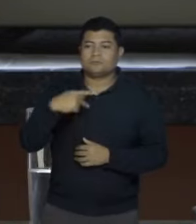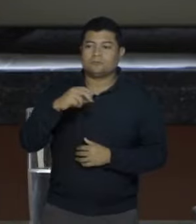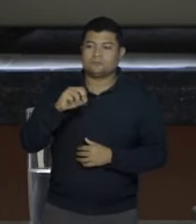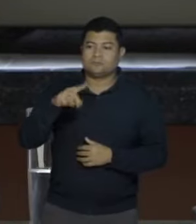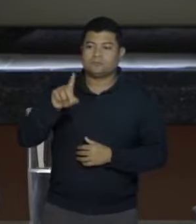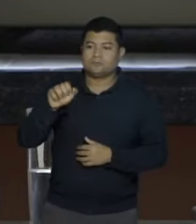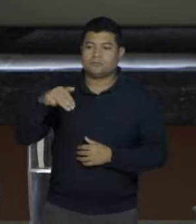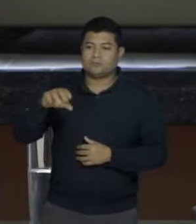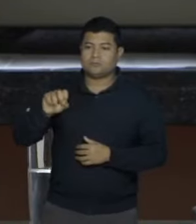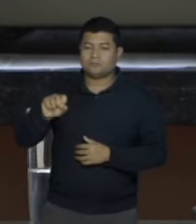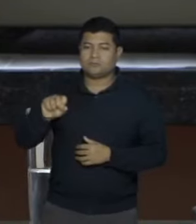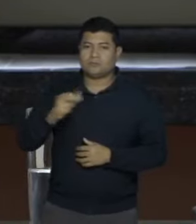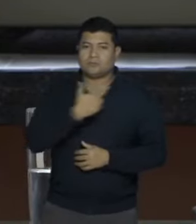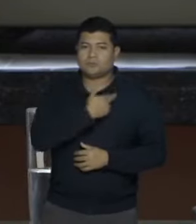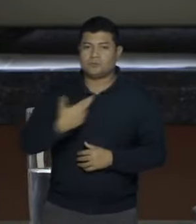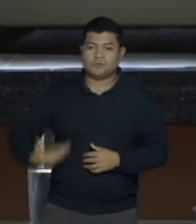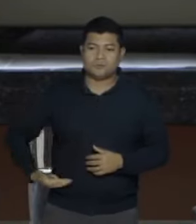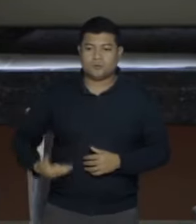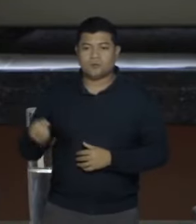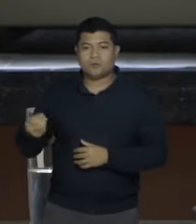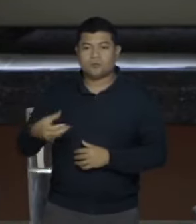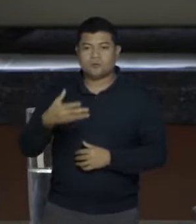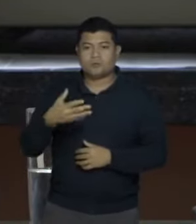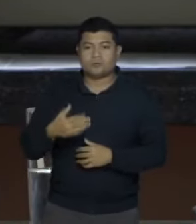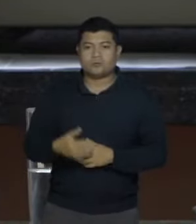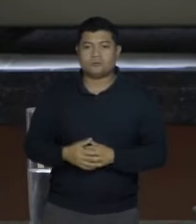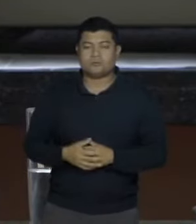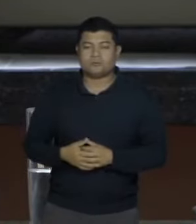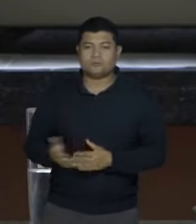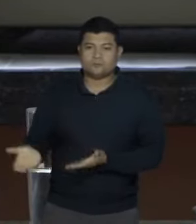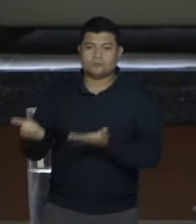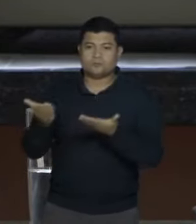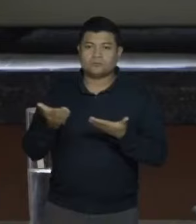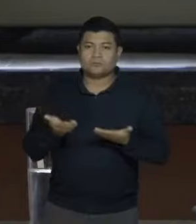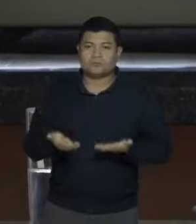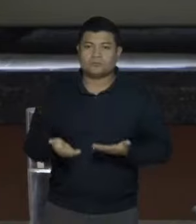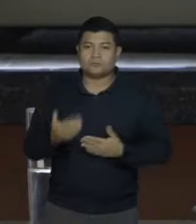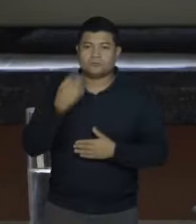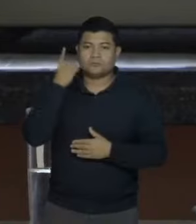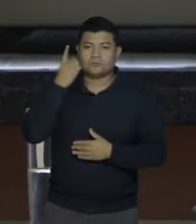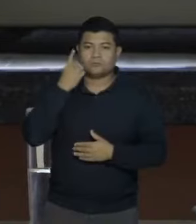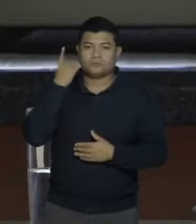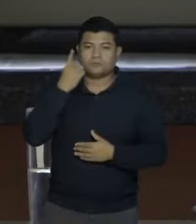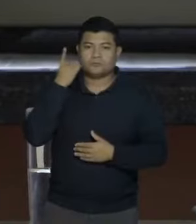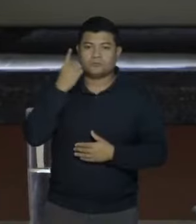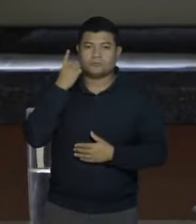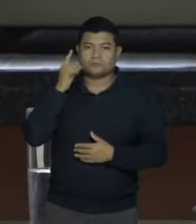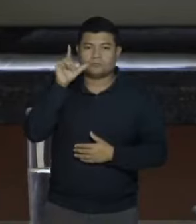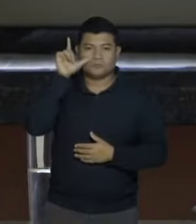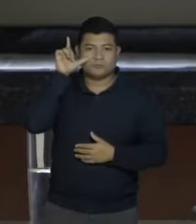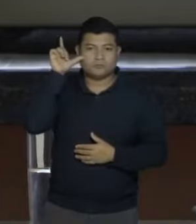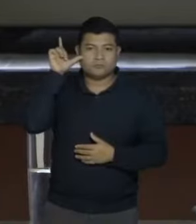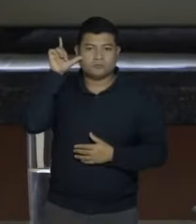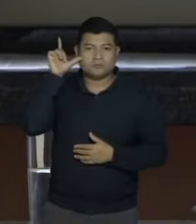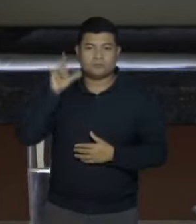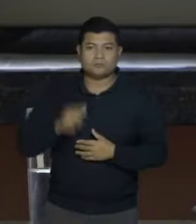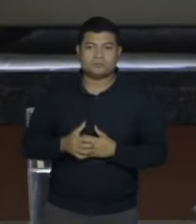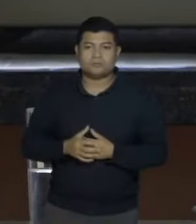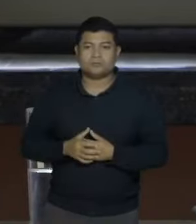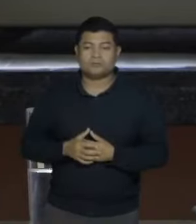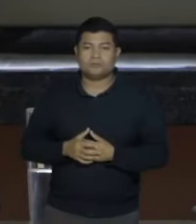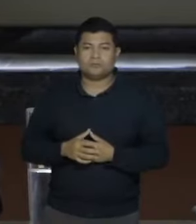Republicano e novo com a palavra Deputado Lucas Neves que vossa